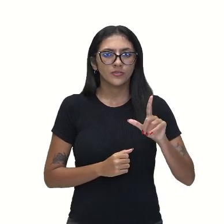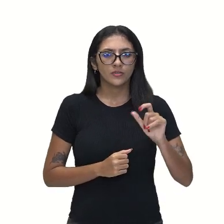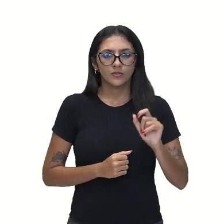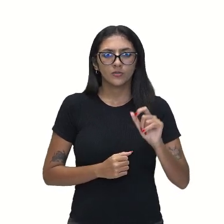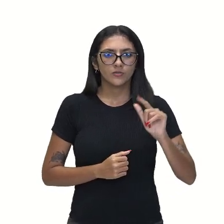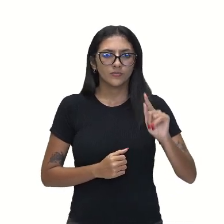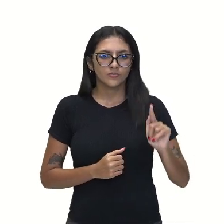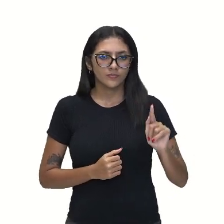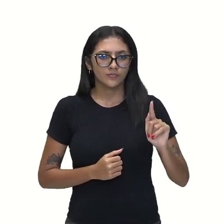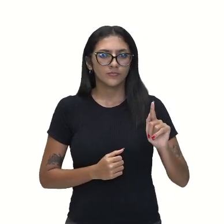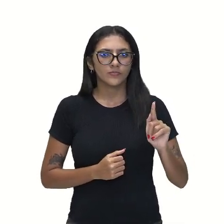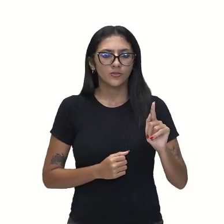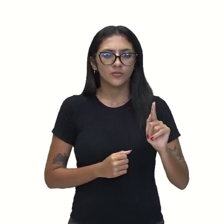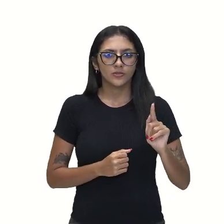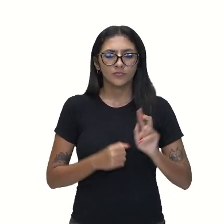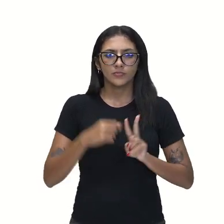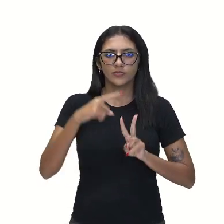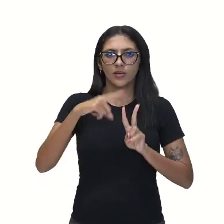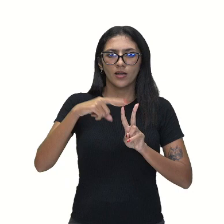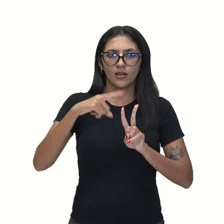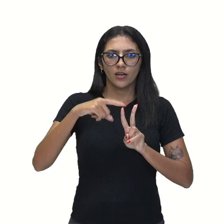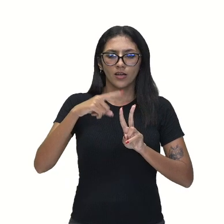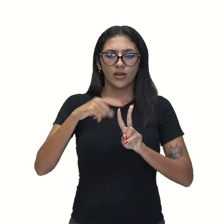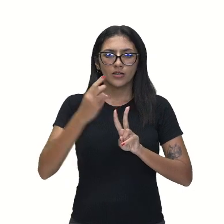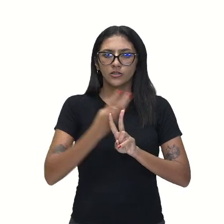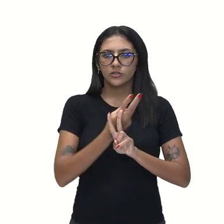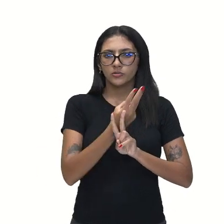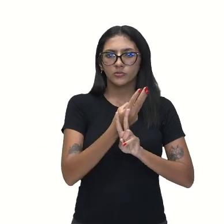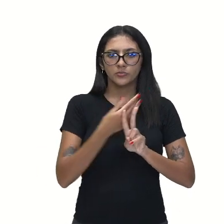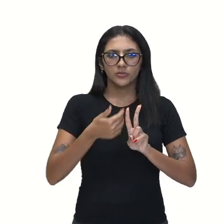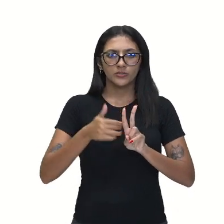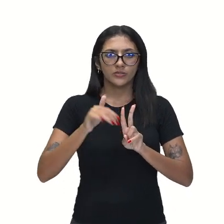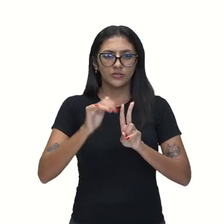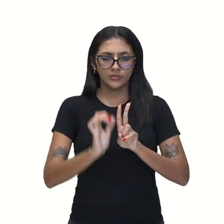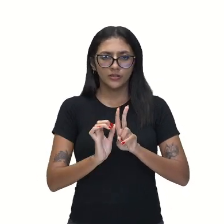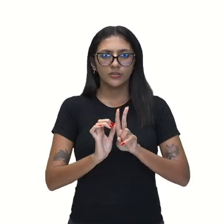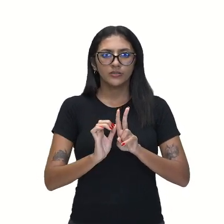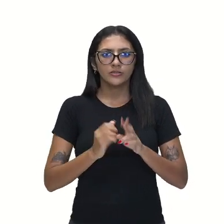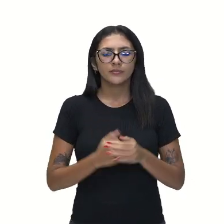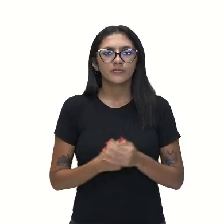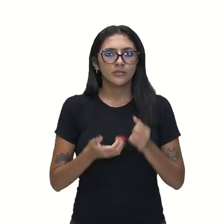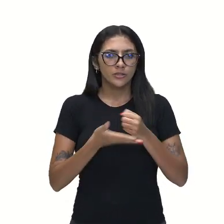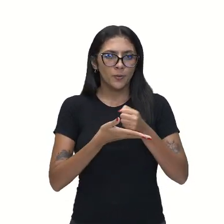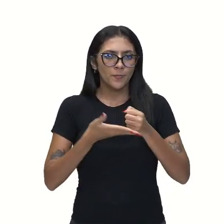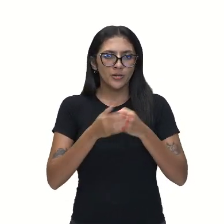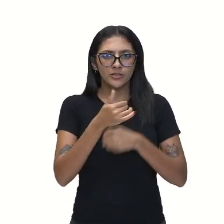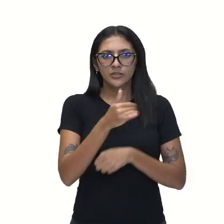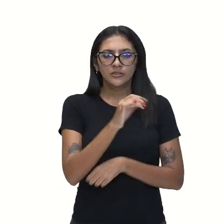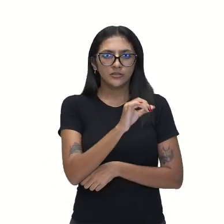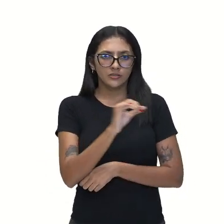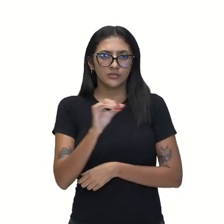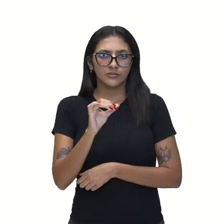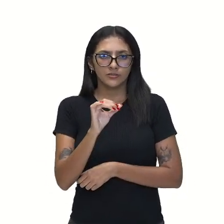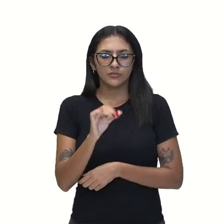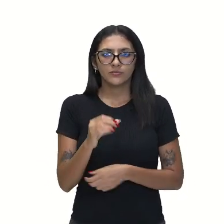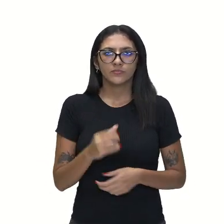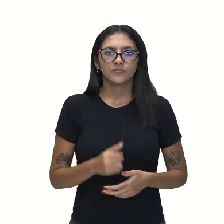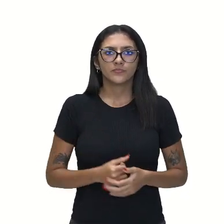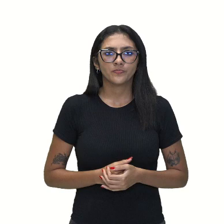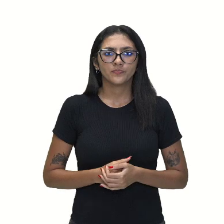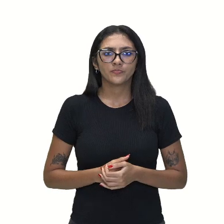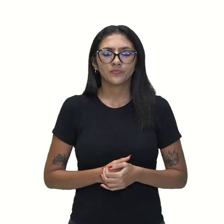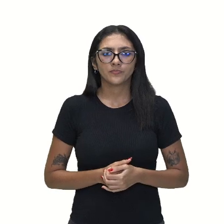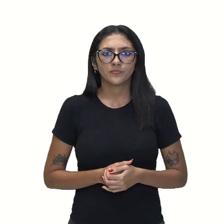de raiz cúbica de 10 na base 100. Muito